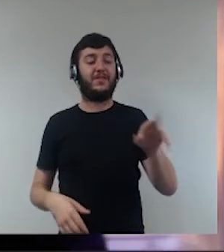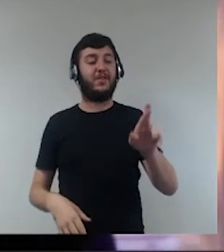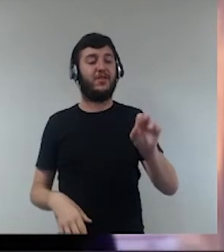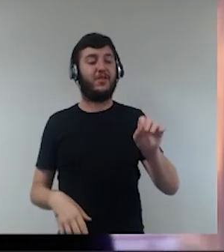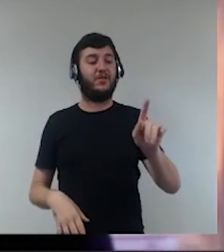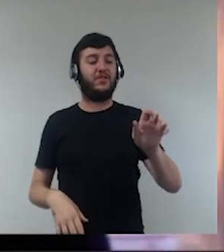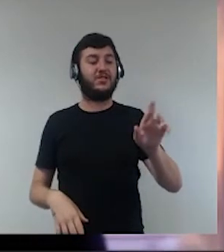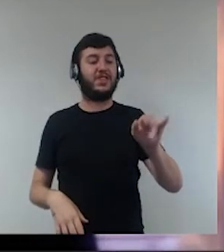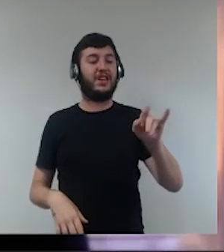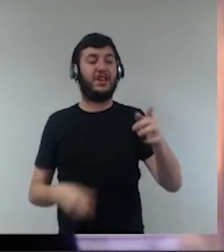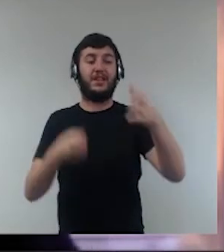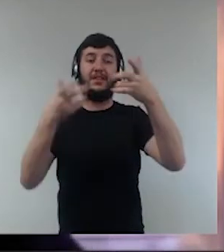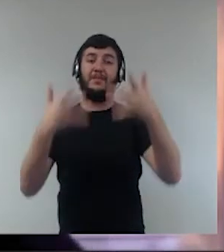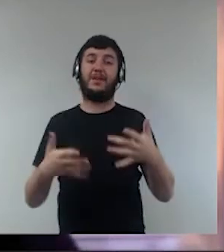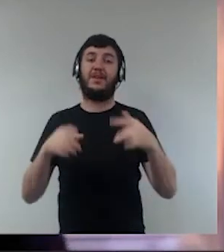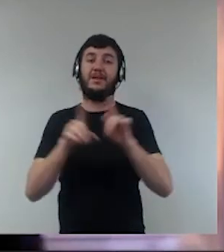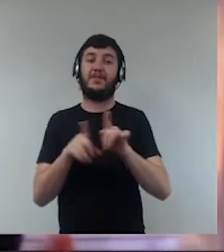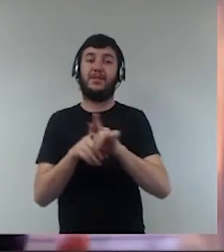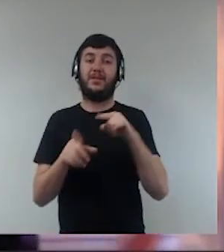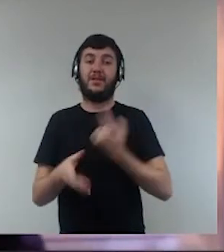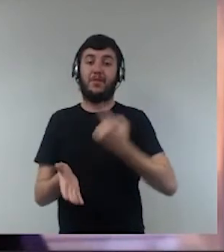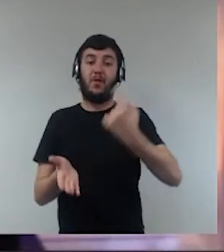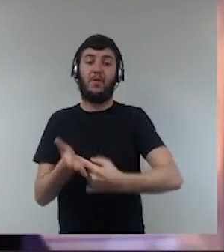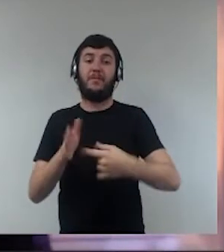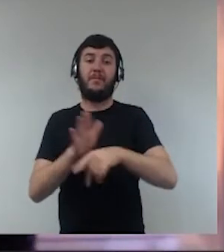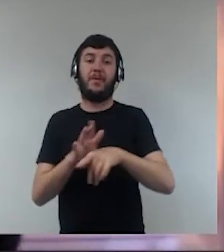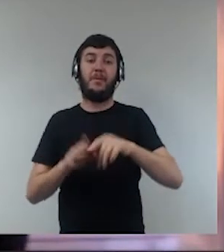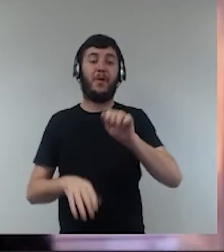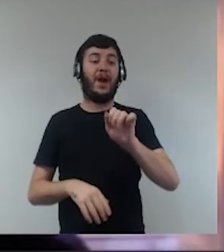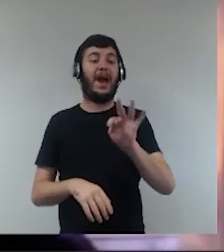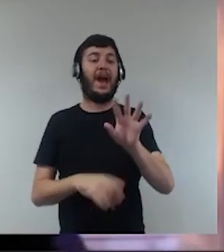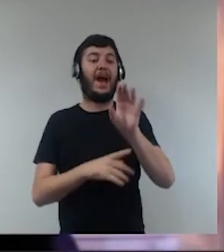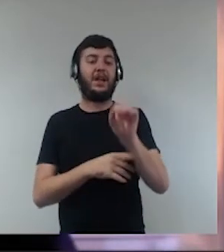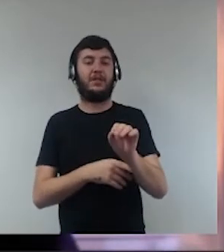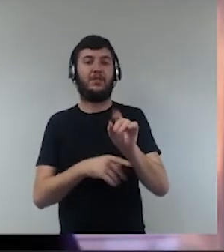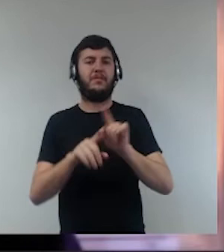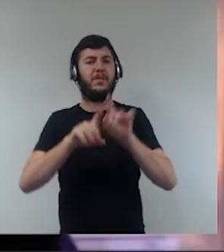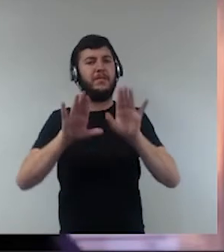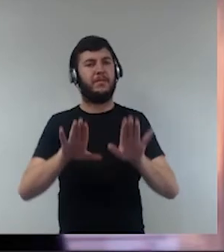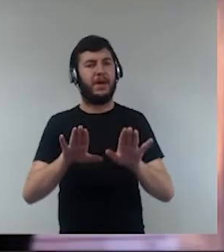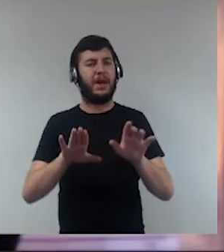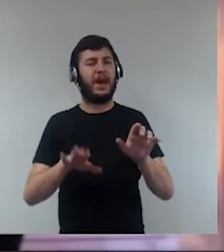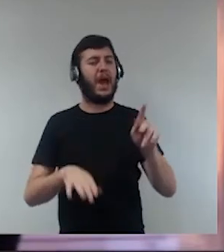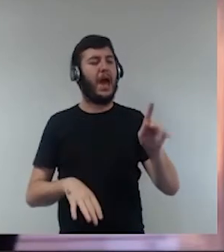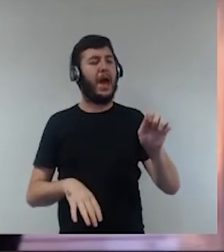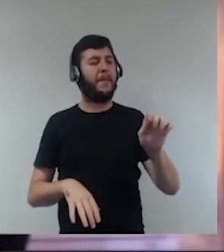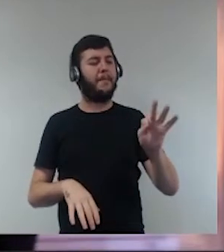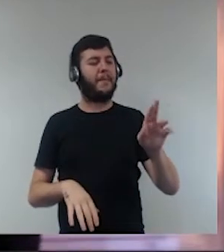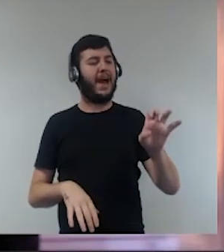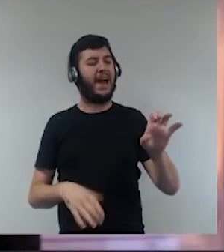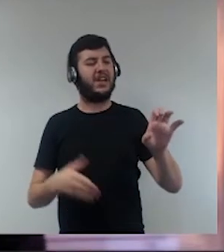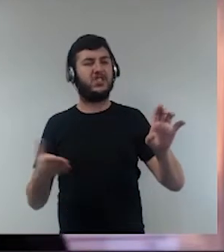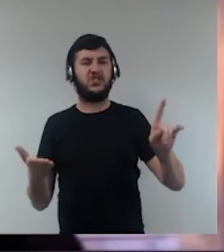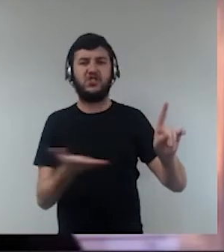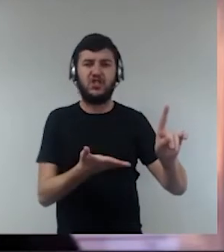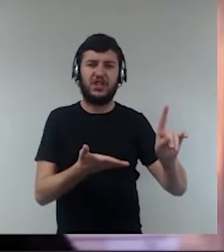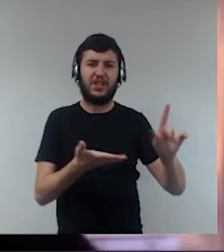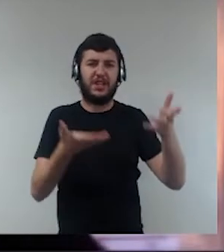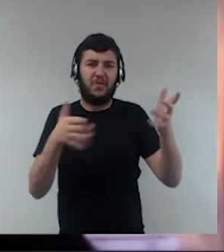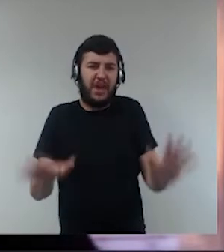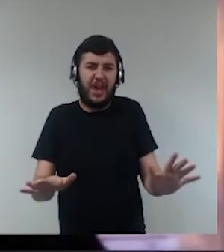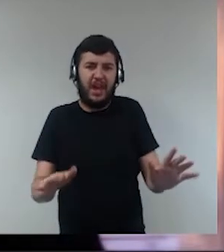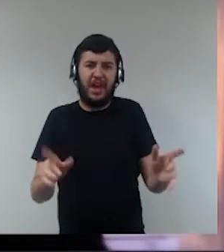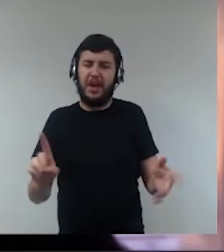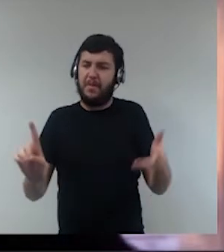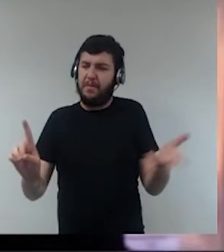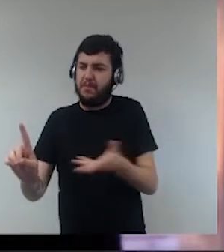efetivo cumprimento de atos processuais. Não é crível imaginar que as partes não queiram isso. Não é crível imaginar que as partes não